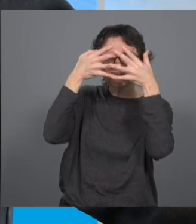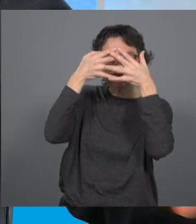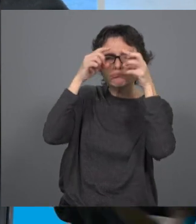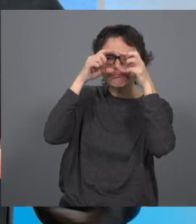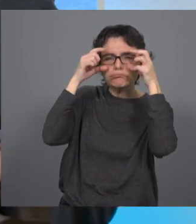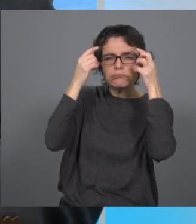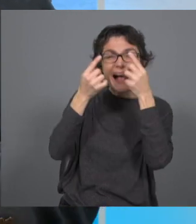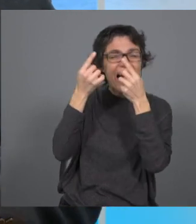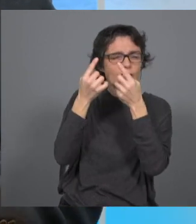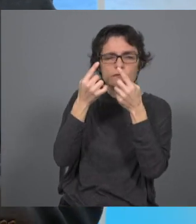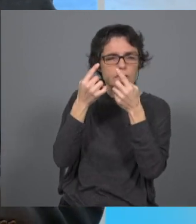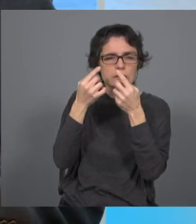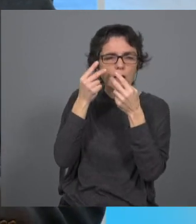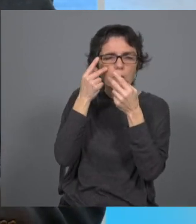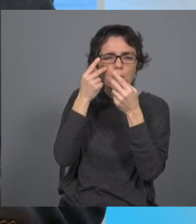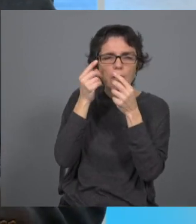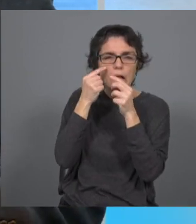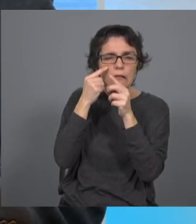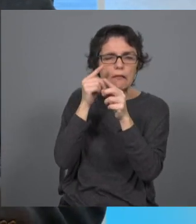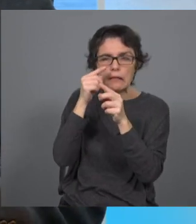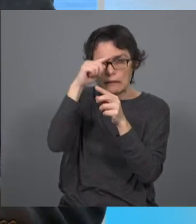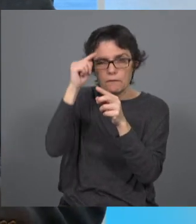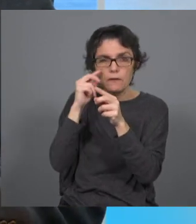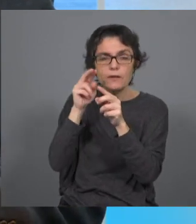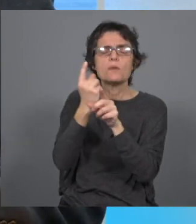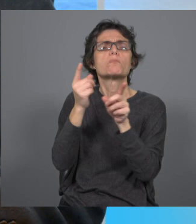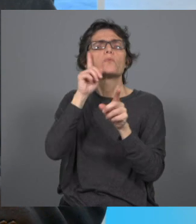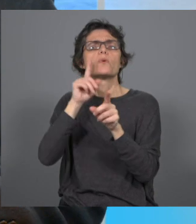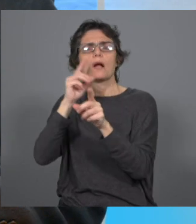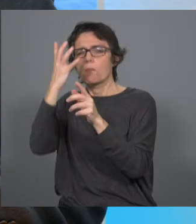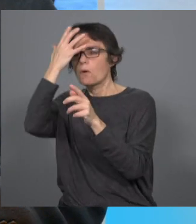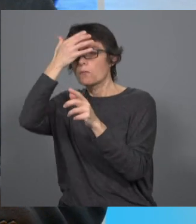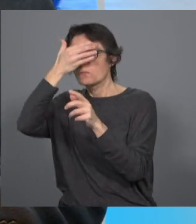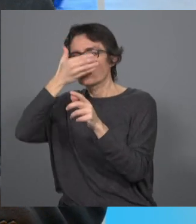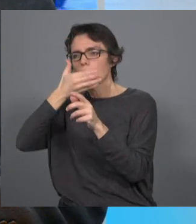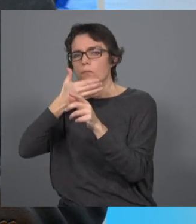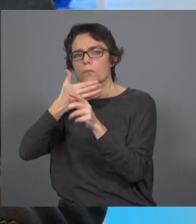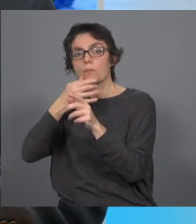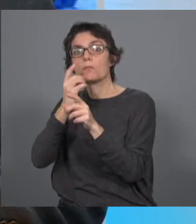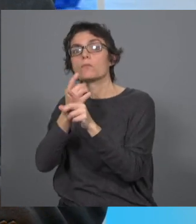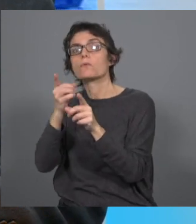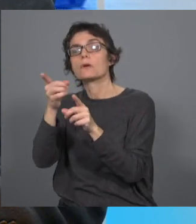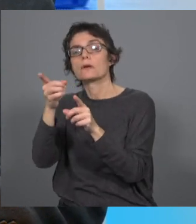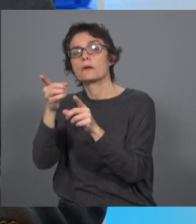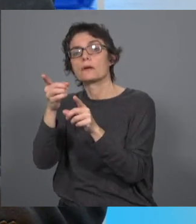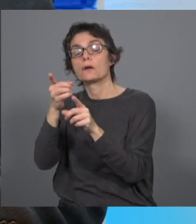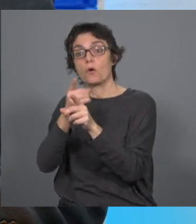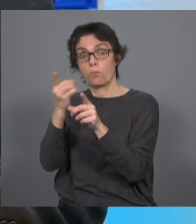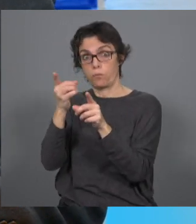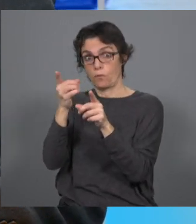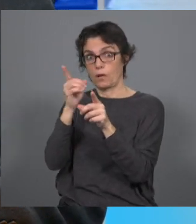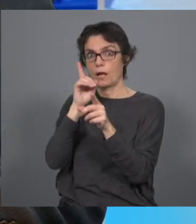é possível ver. E porquê que a cara da mulher é tapada? Porque a mulher, na sua